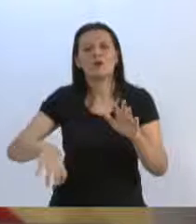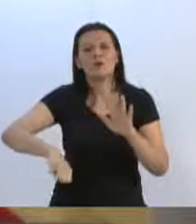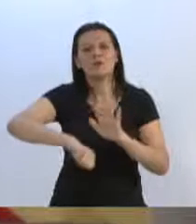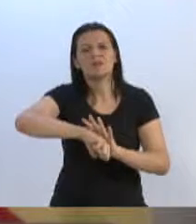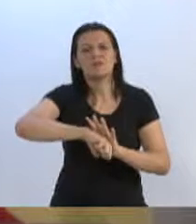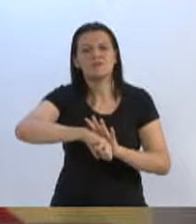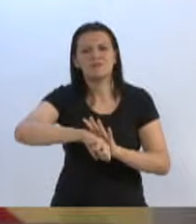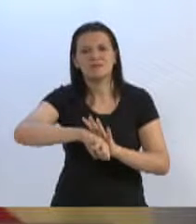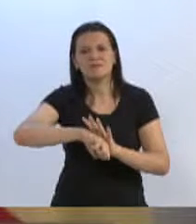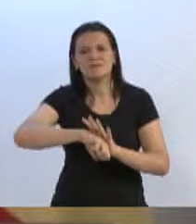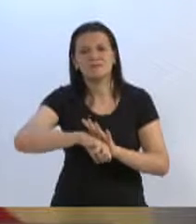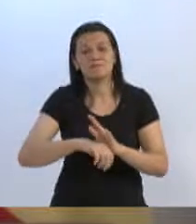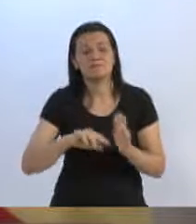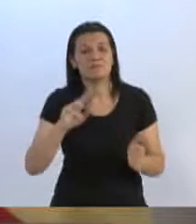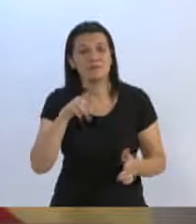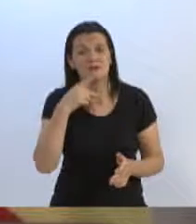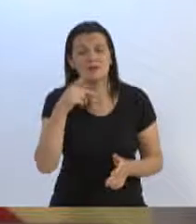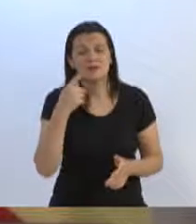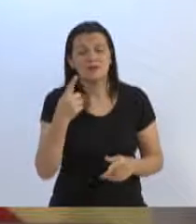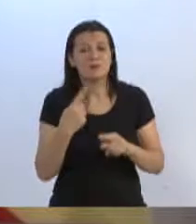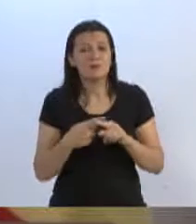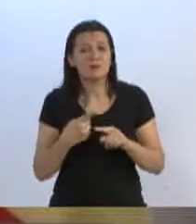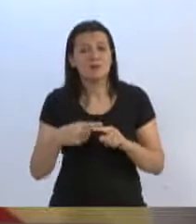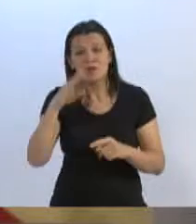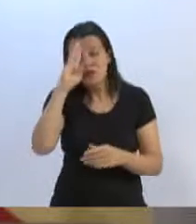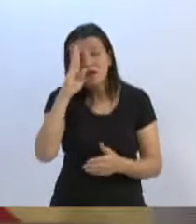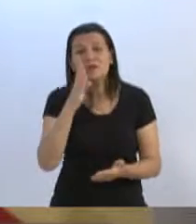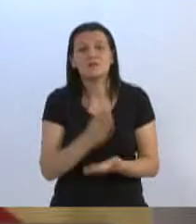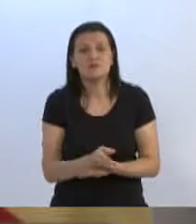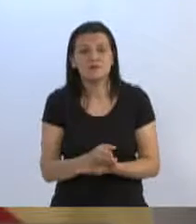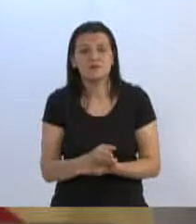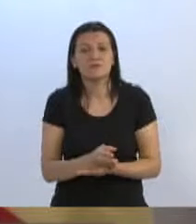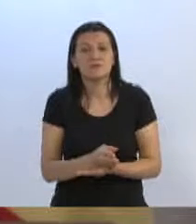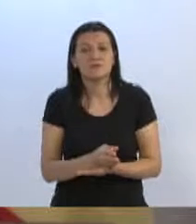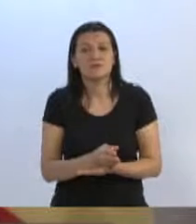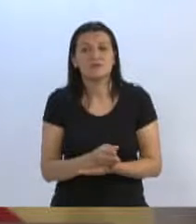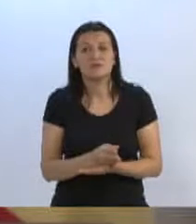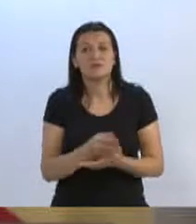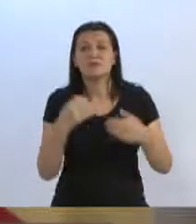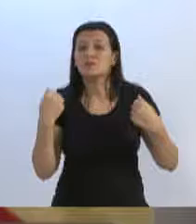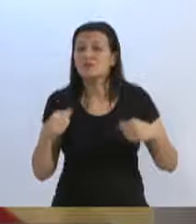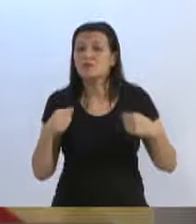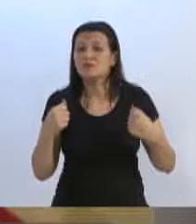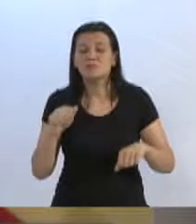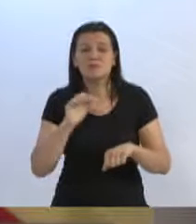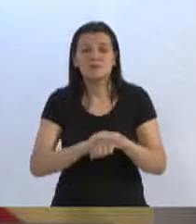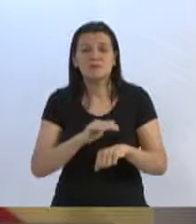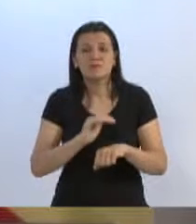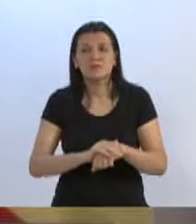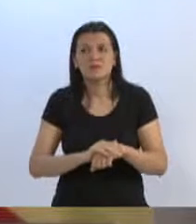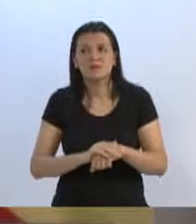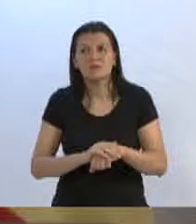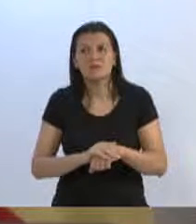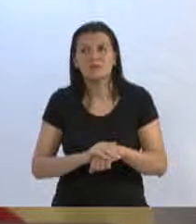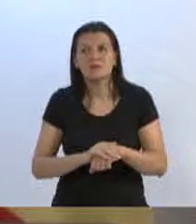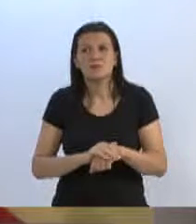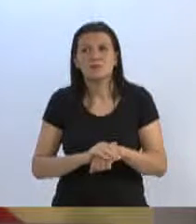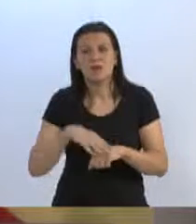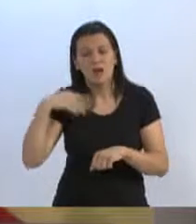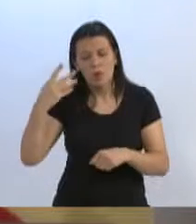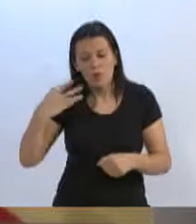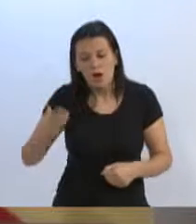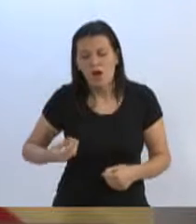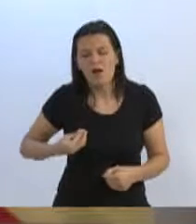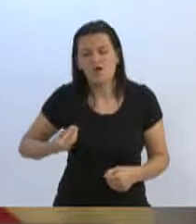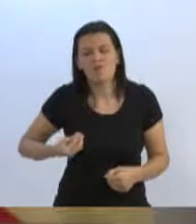crime. Digo isso porque acredito que o que nós temos que fazer para honrar a vítima, a vida dessas vítimas,